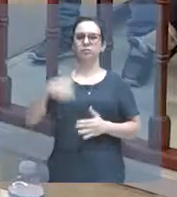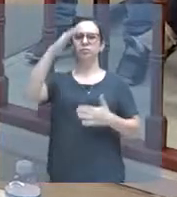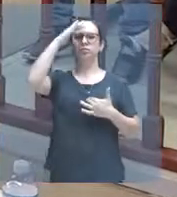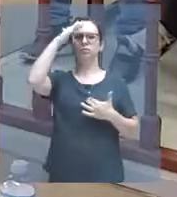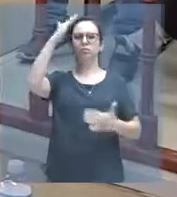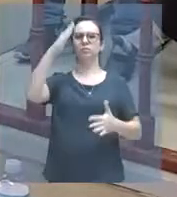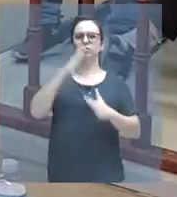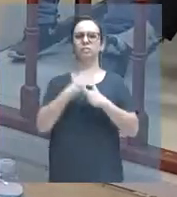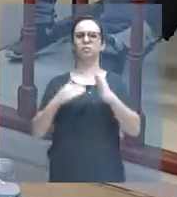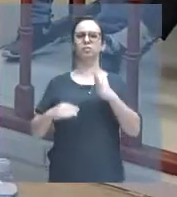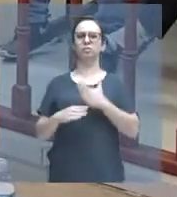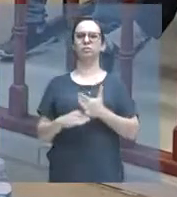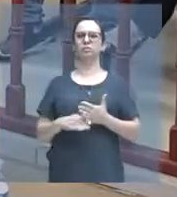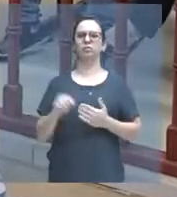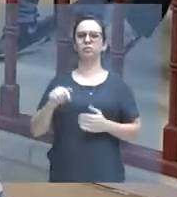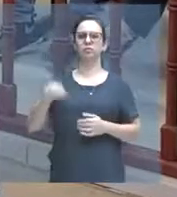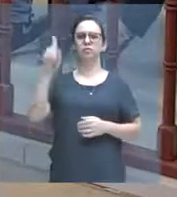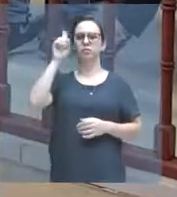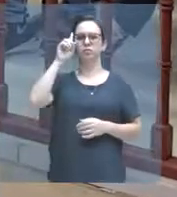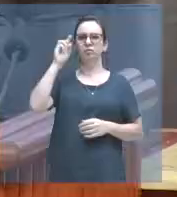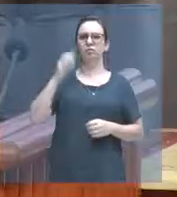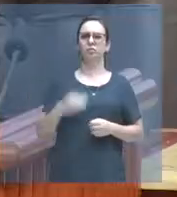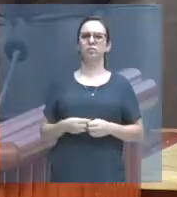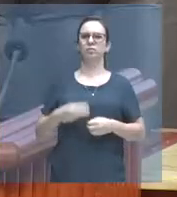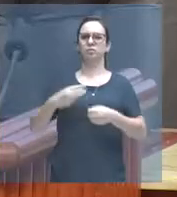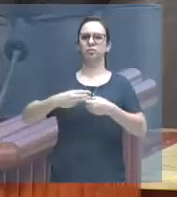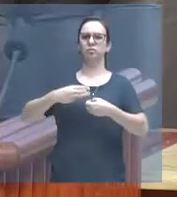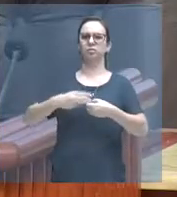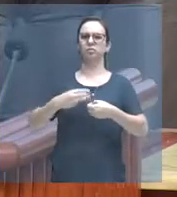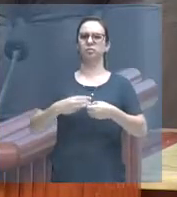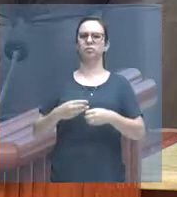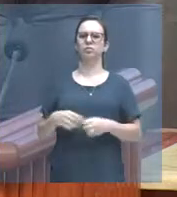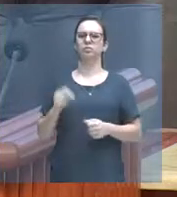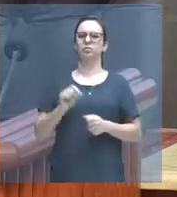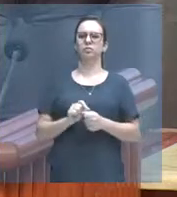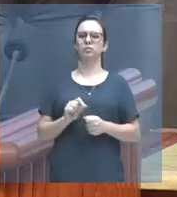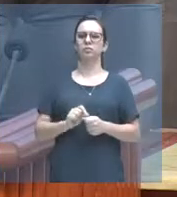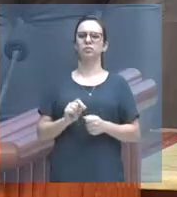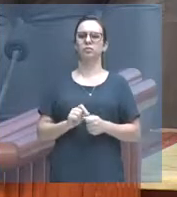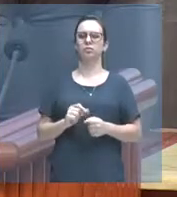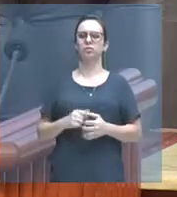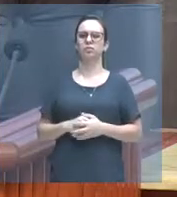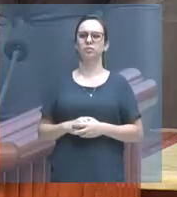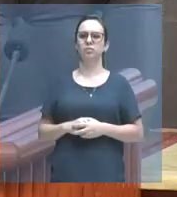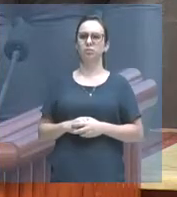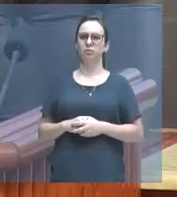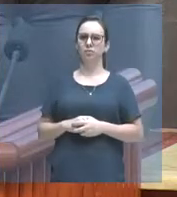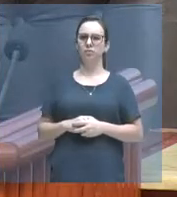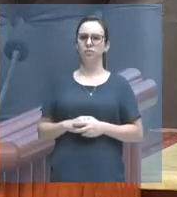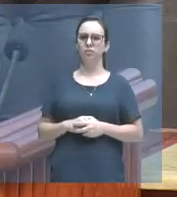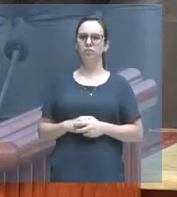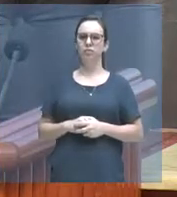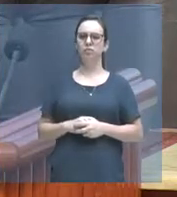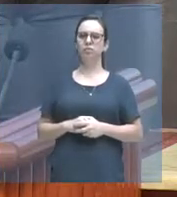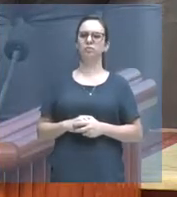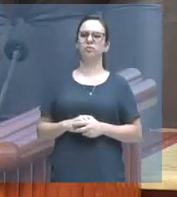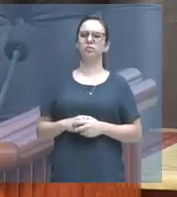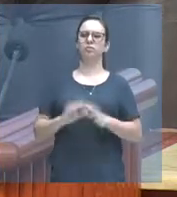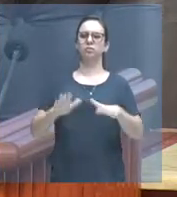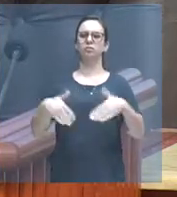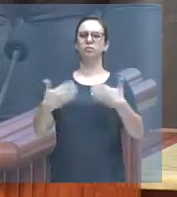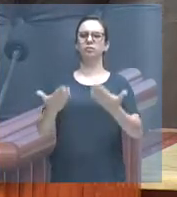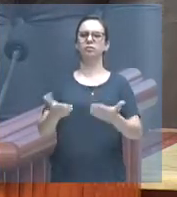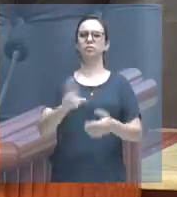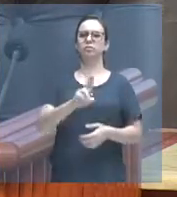em que a Câmara Municipal de Assis realiza a entrega do título honorífico de cidadão assisense ao senhor